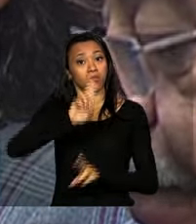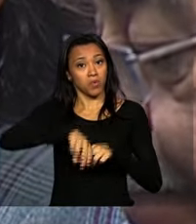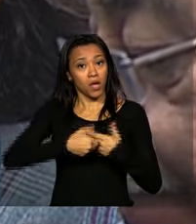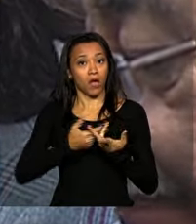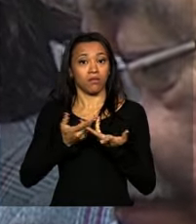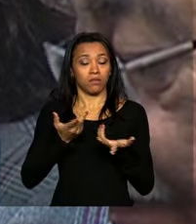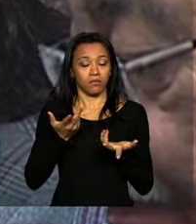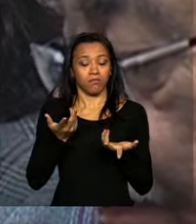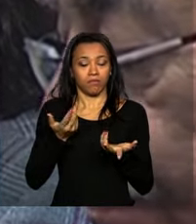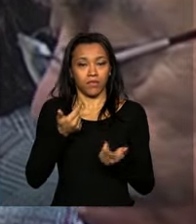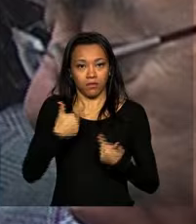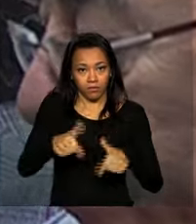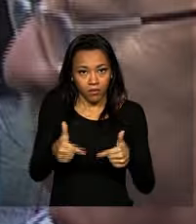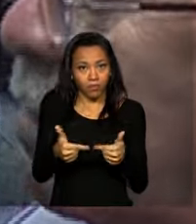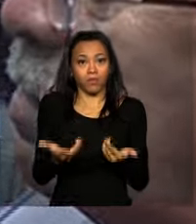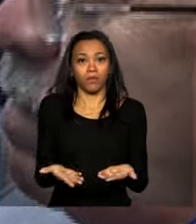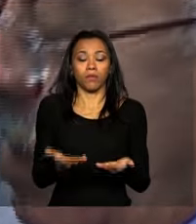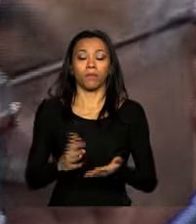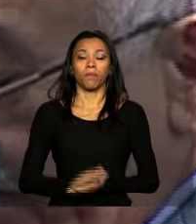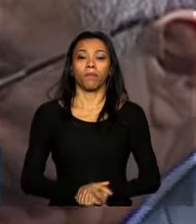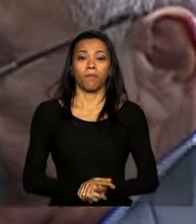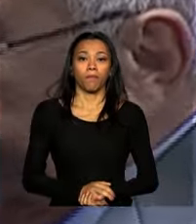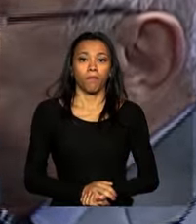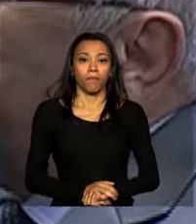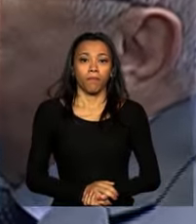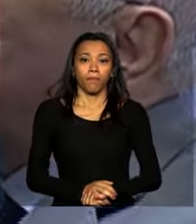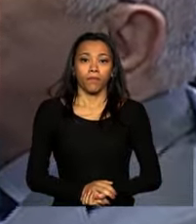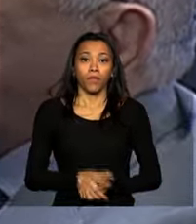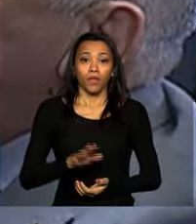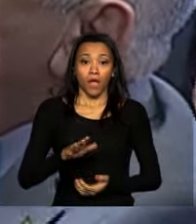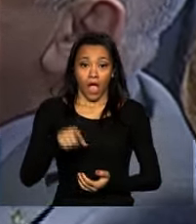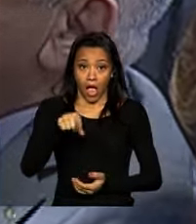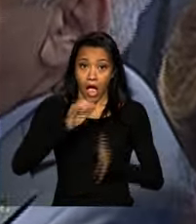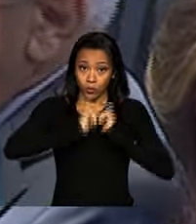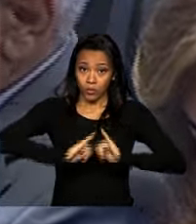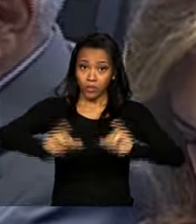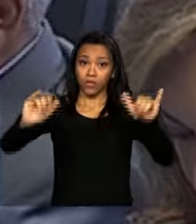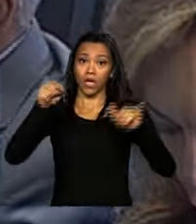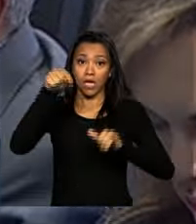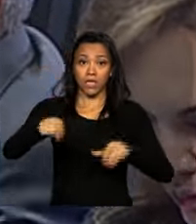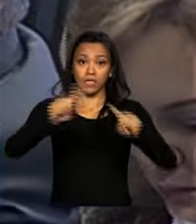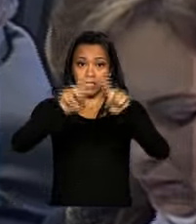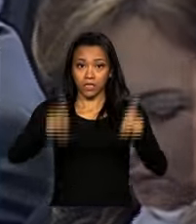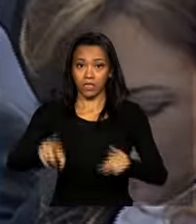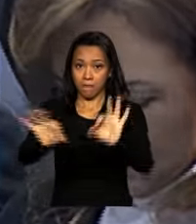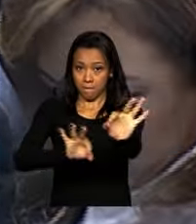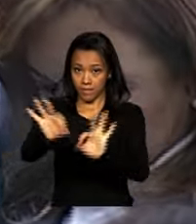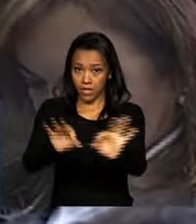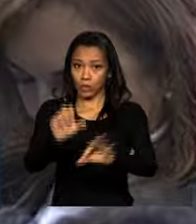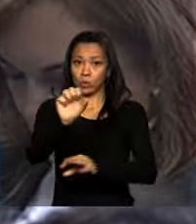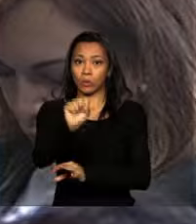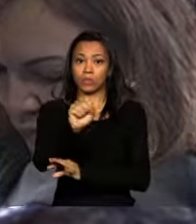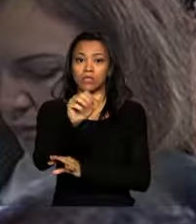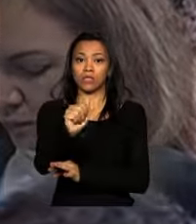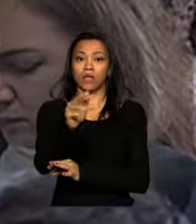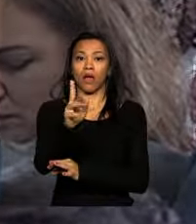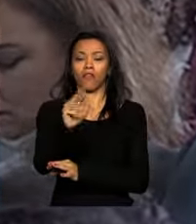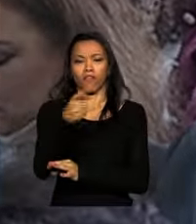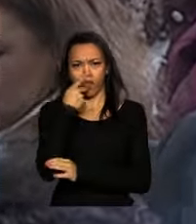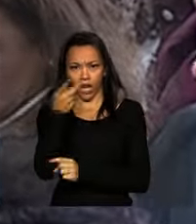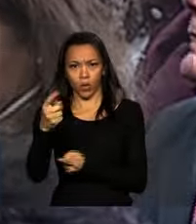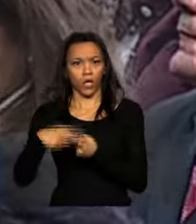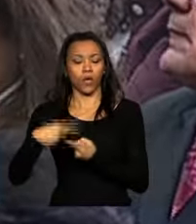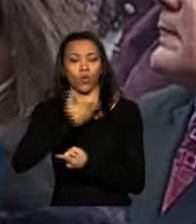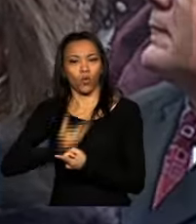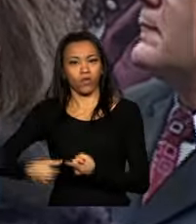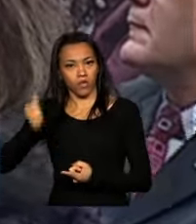área de tecnologia. Então, ao anunciar esse Plano Safra, a gente está anunciando que o governo brasileiro, que o Banco do